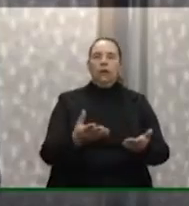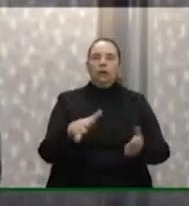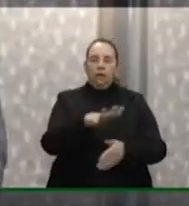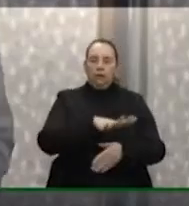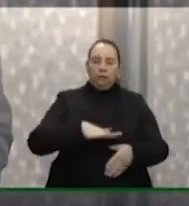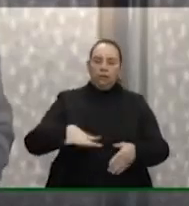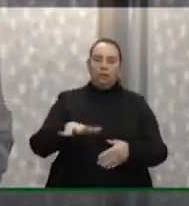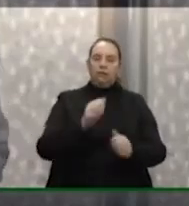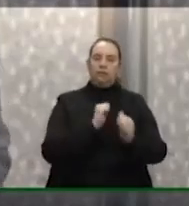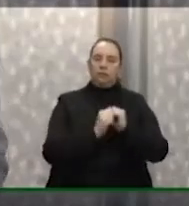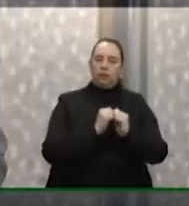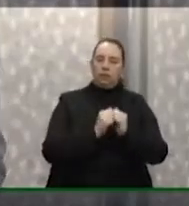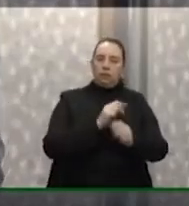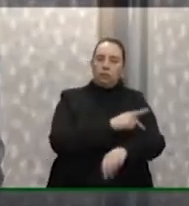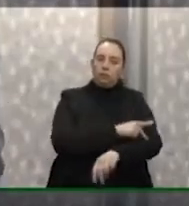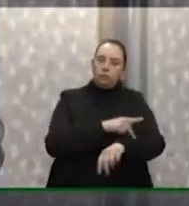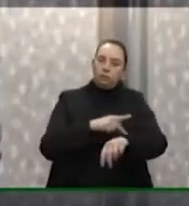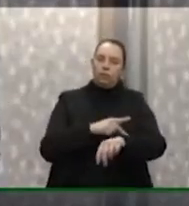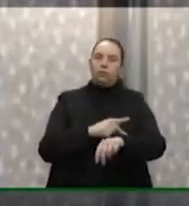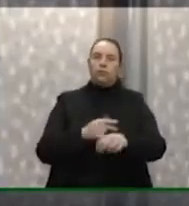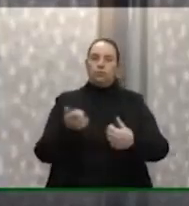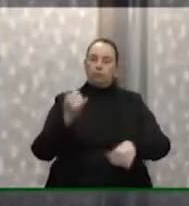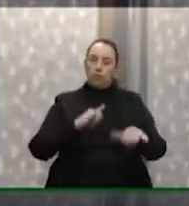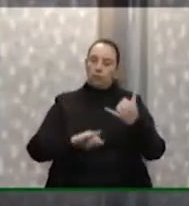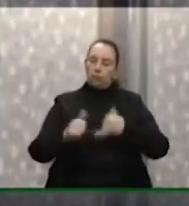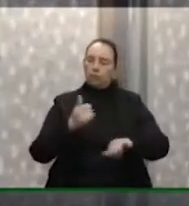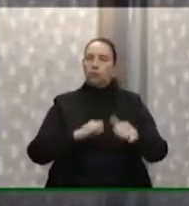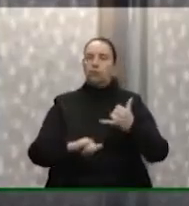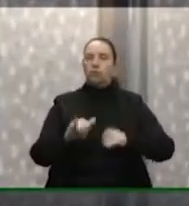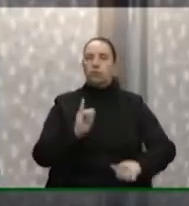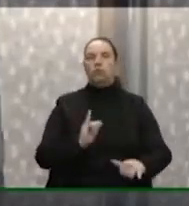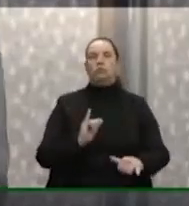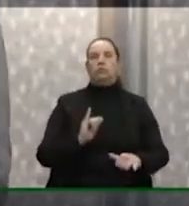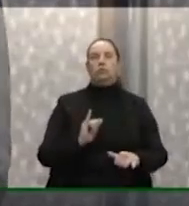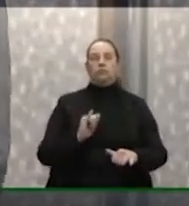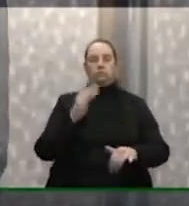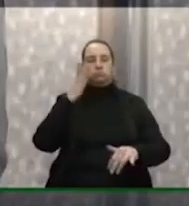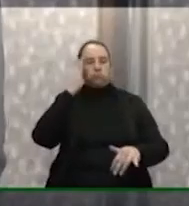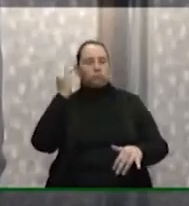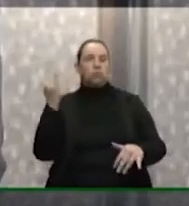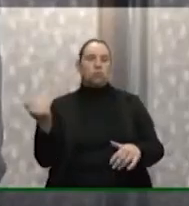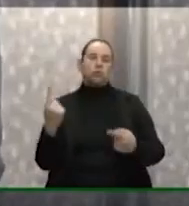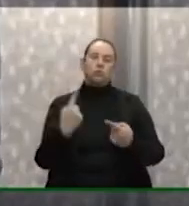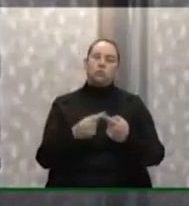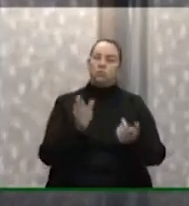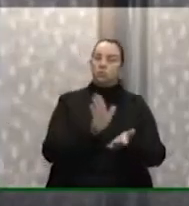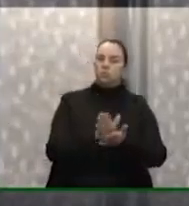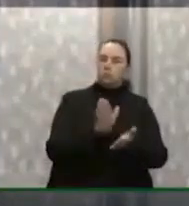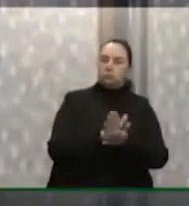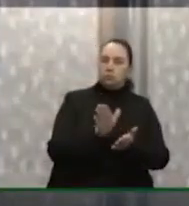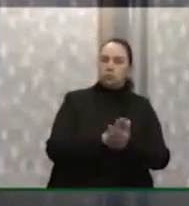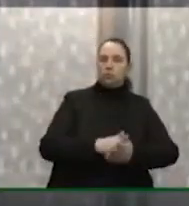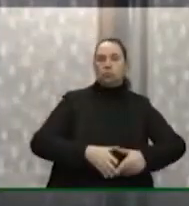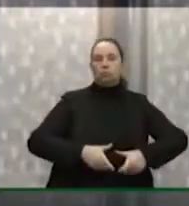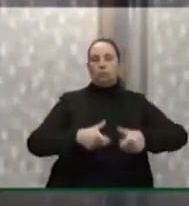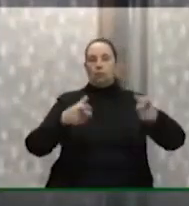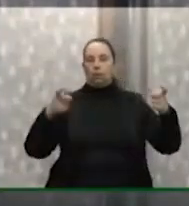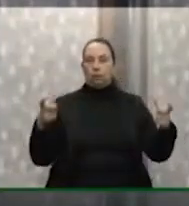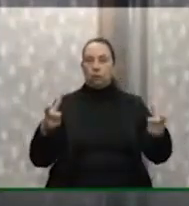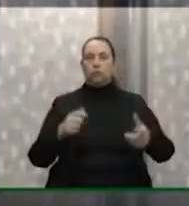agrotóxico um grande laboratório um case de sucesso Porque a produção em larga escala sem